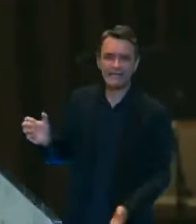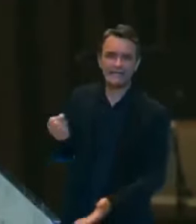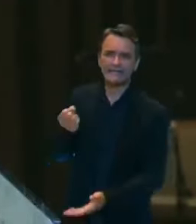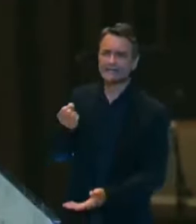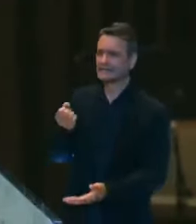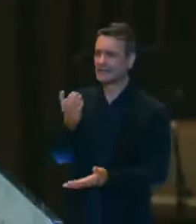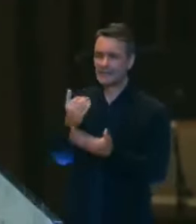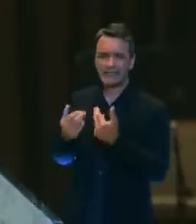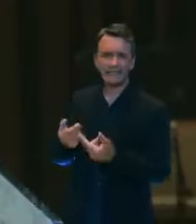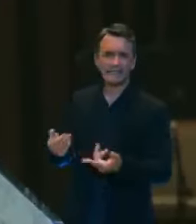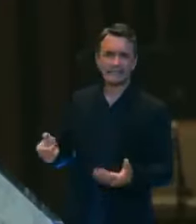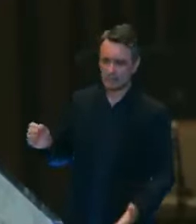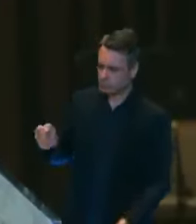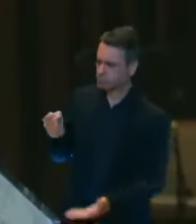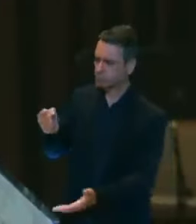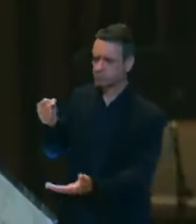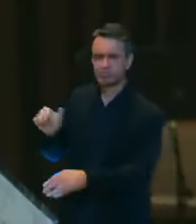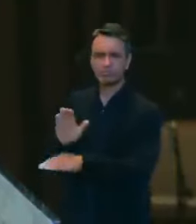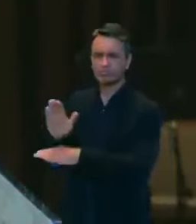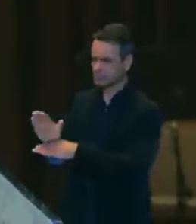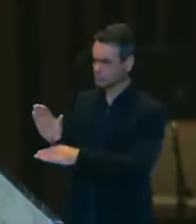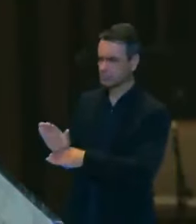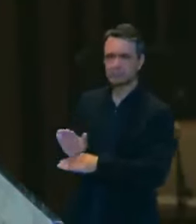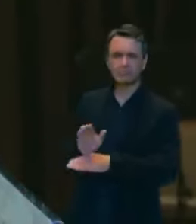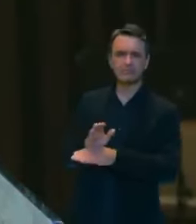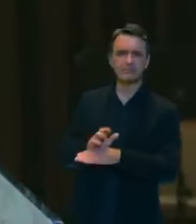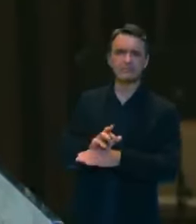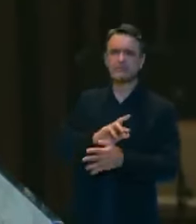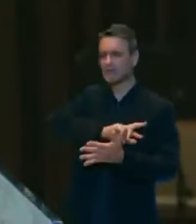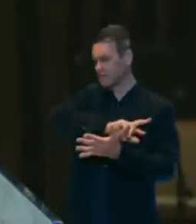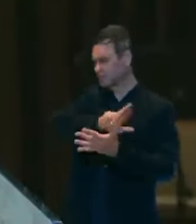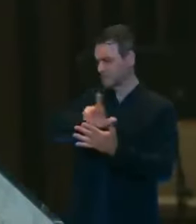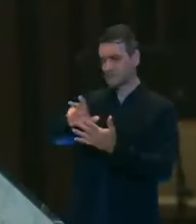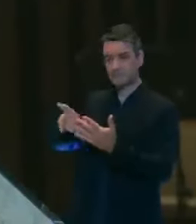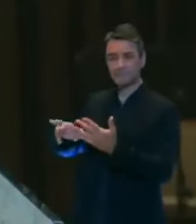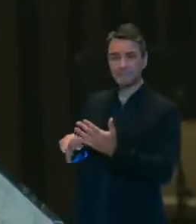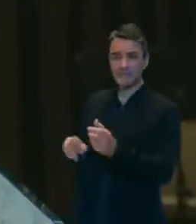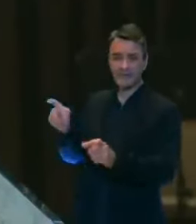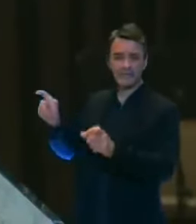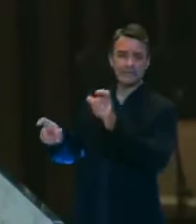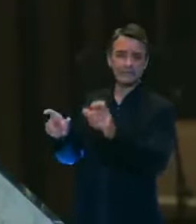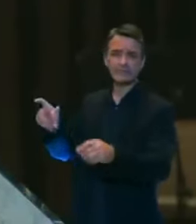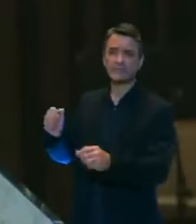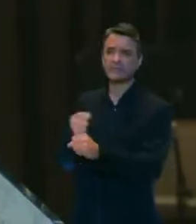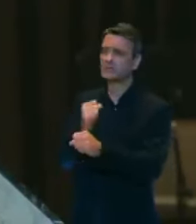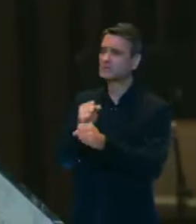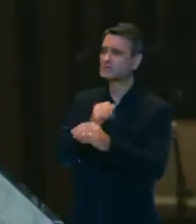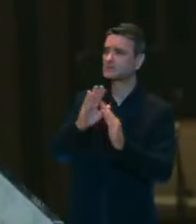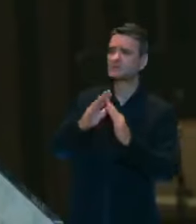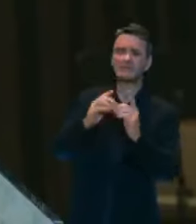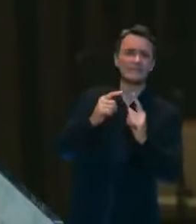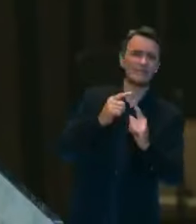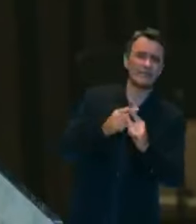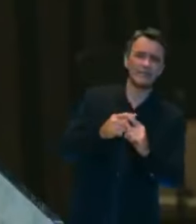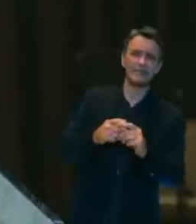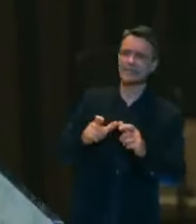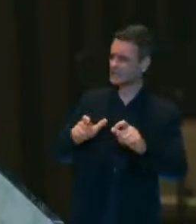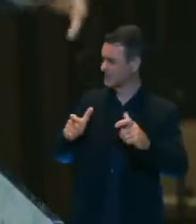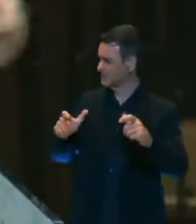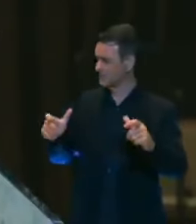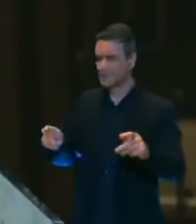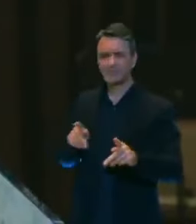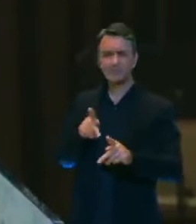básicas. Ajudamos diversos irmãos. Foi tanta coisa, construímos igrejas, obras, ampliamos